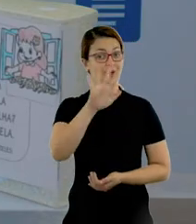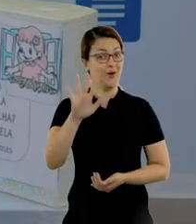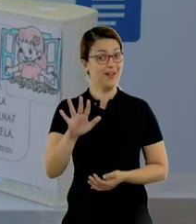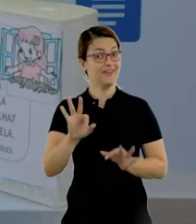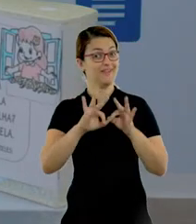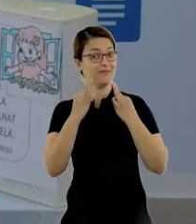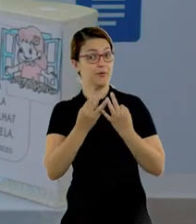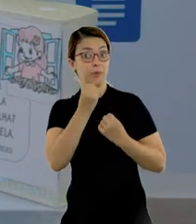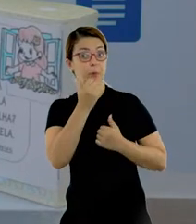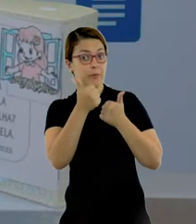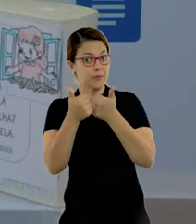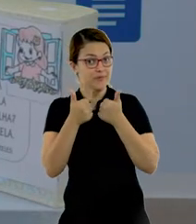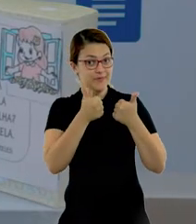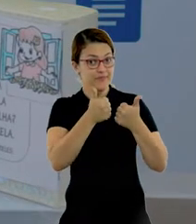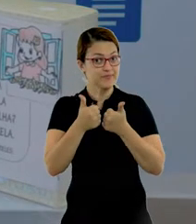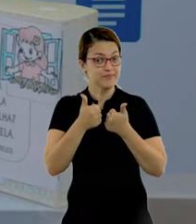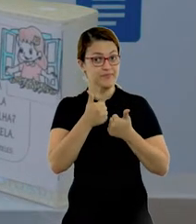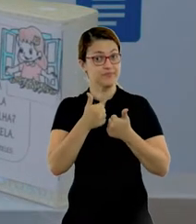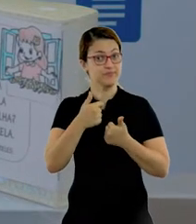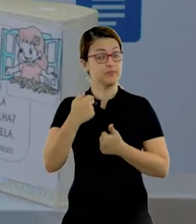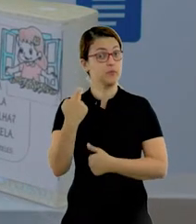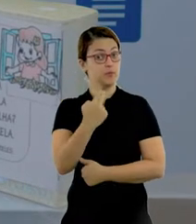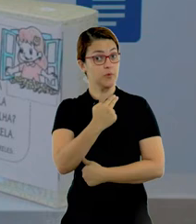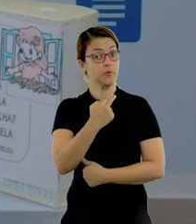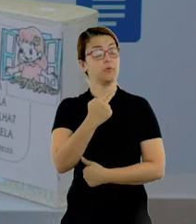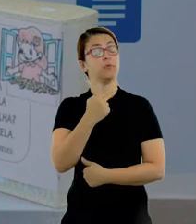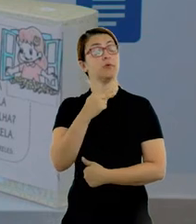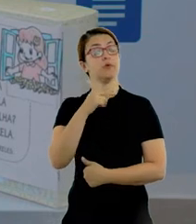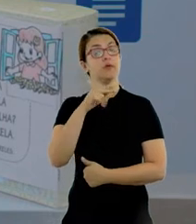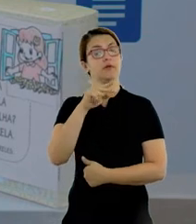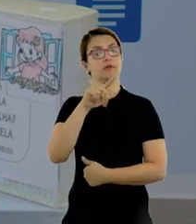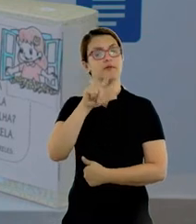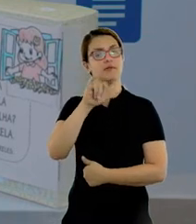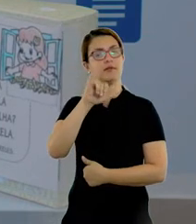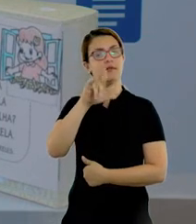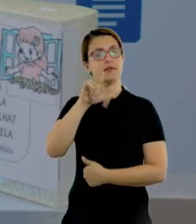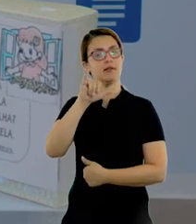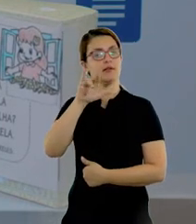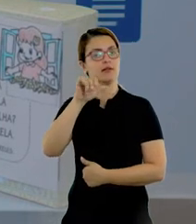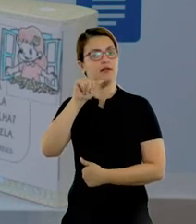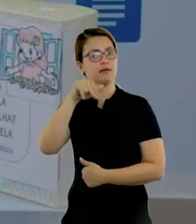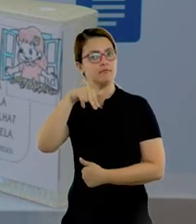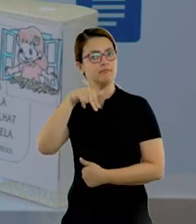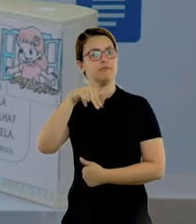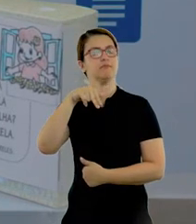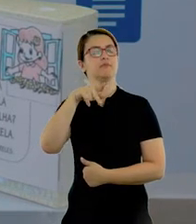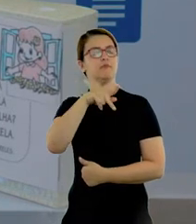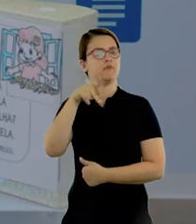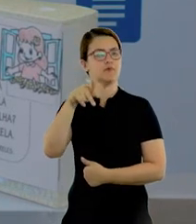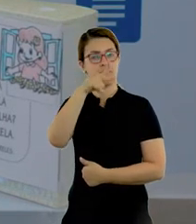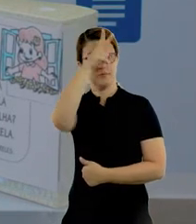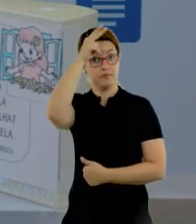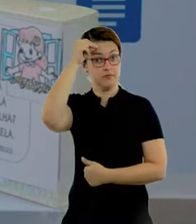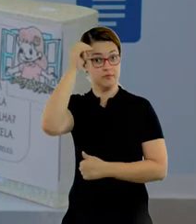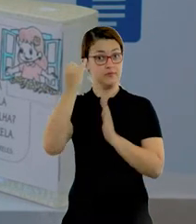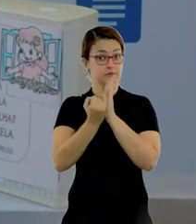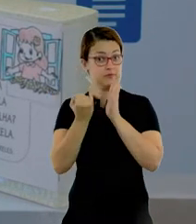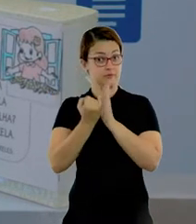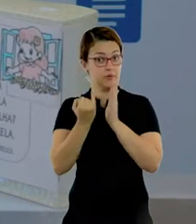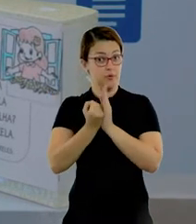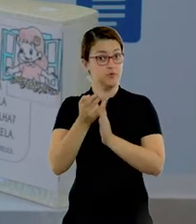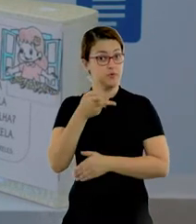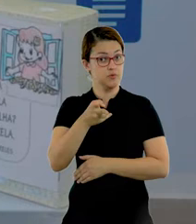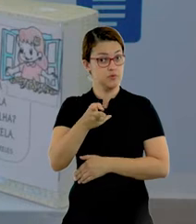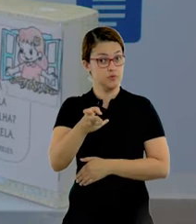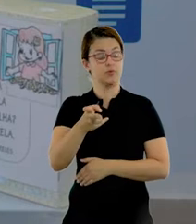Olá, família, tudo bem? Eu sou a professora Miriam Teles, da Rede Municipal de Itapevi, e hoje eu estou aqui para dar sequência nas